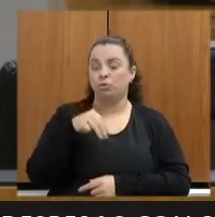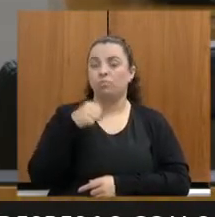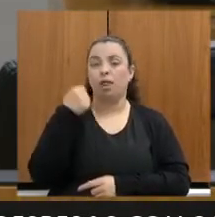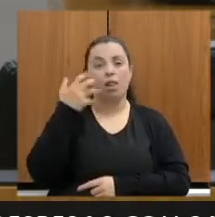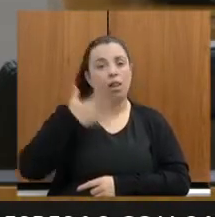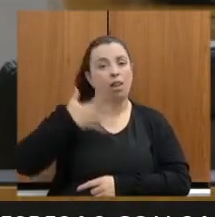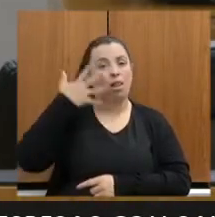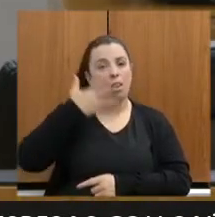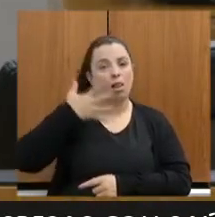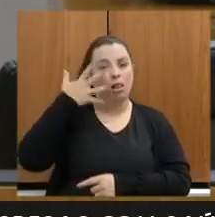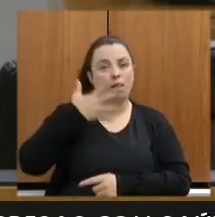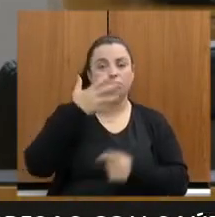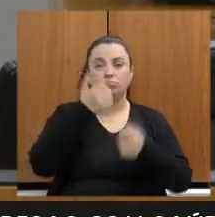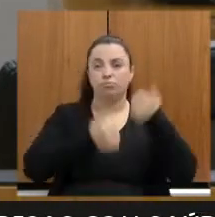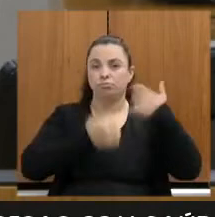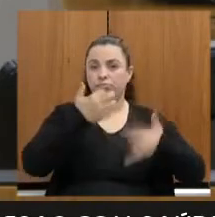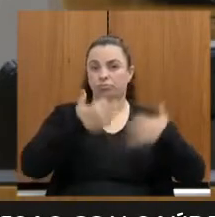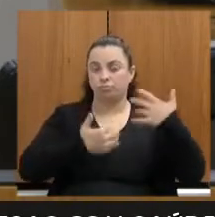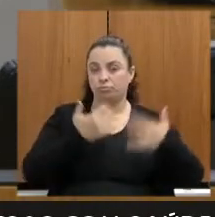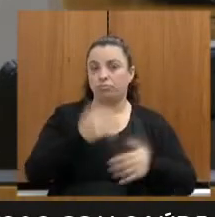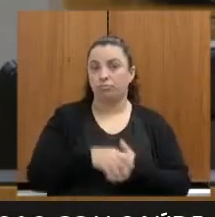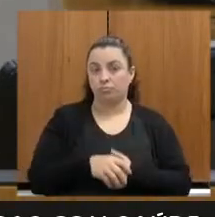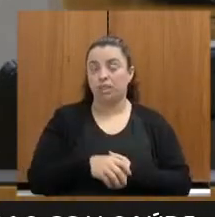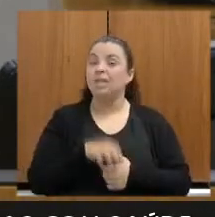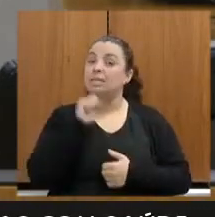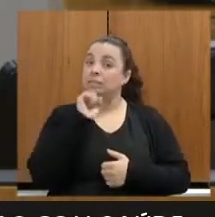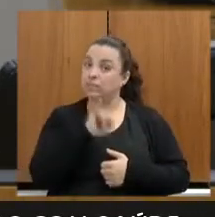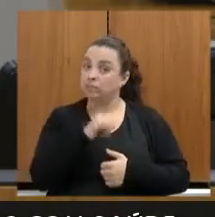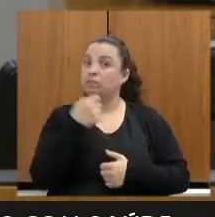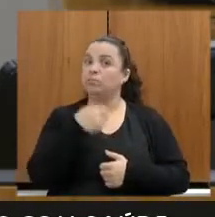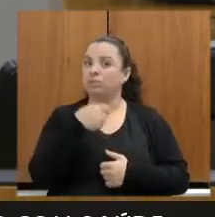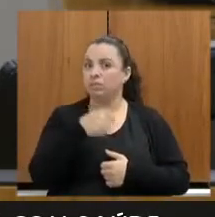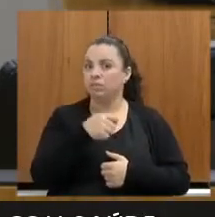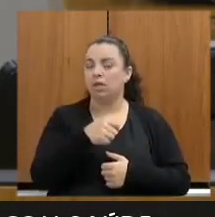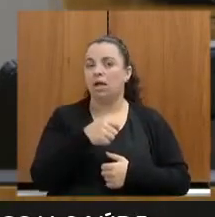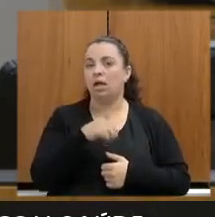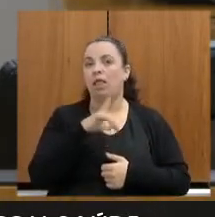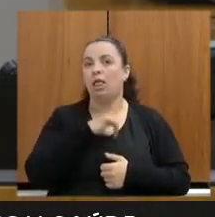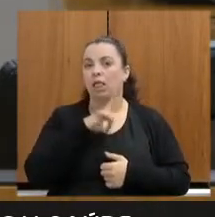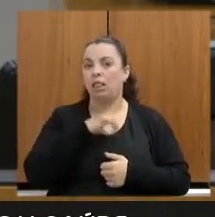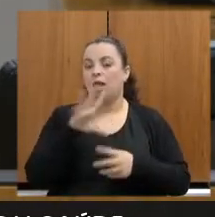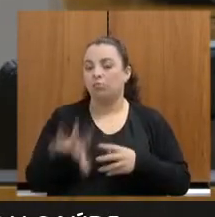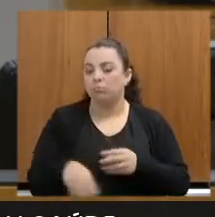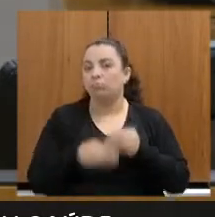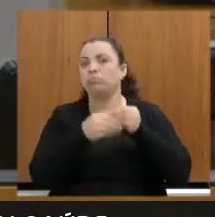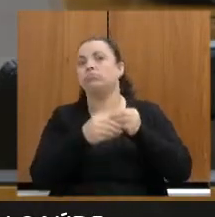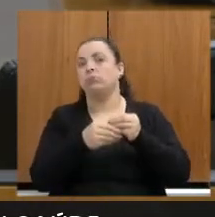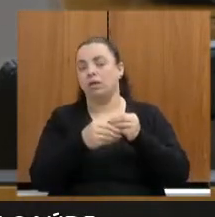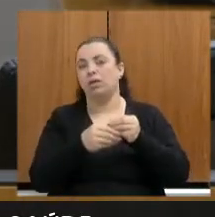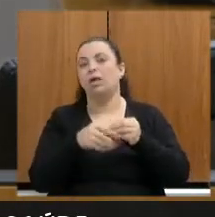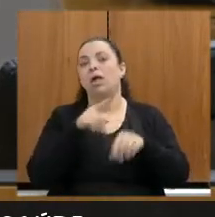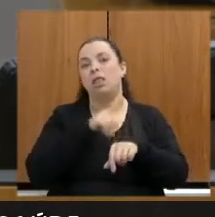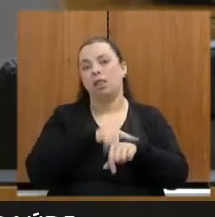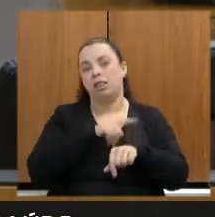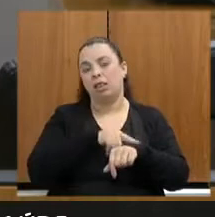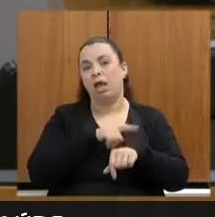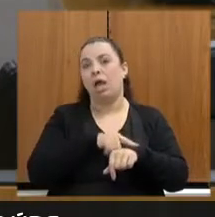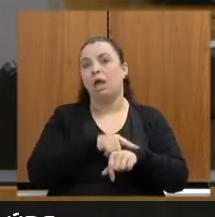sua exposição se for necessário ele terá o tempo suficiente